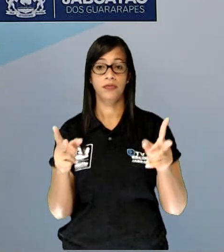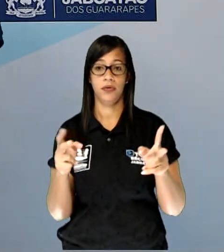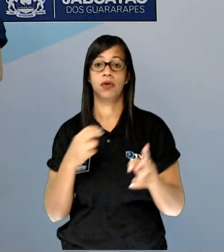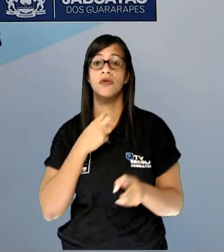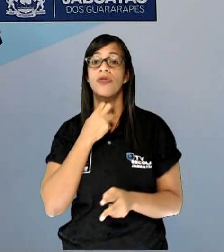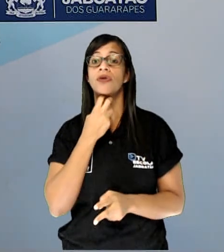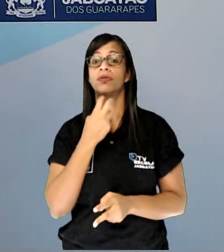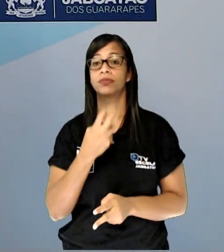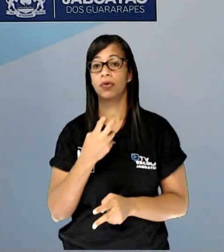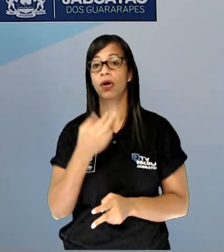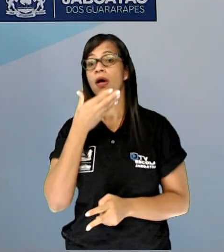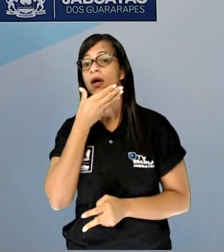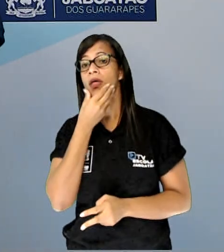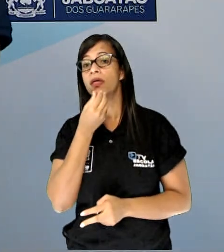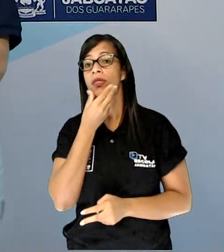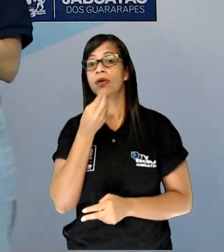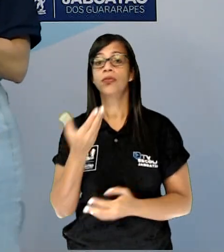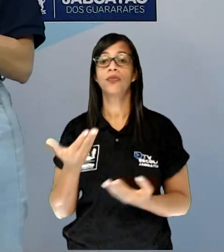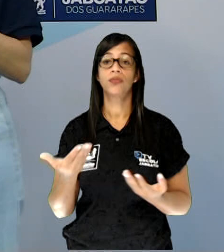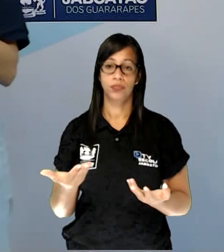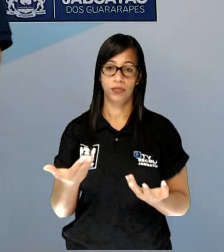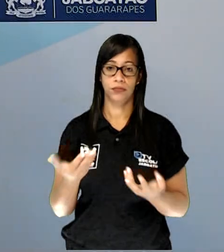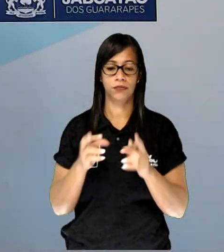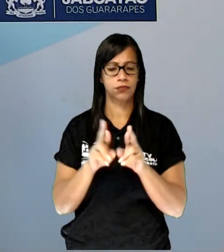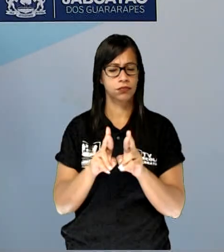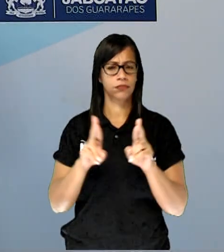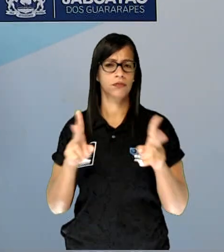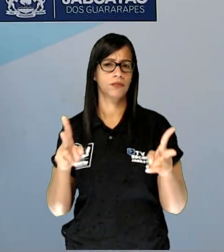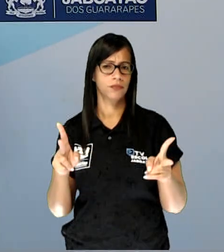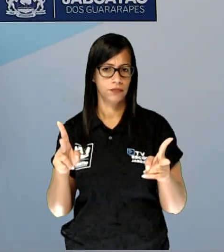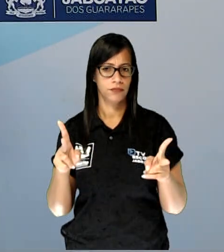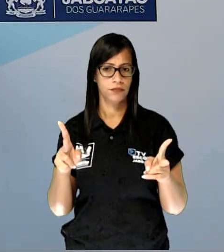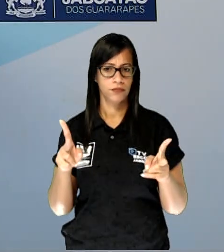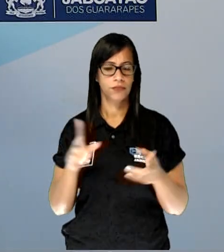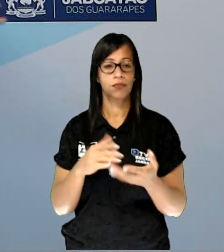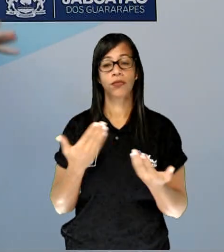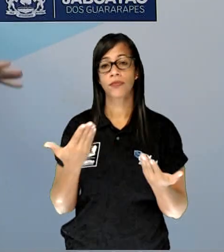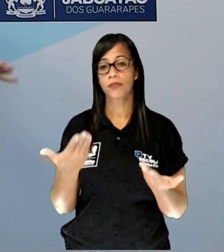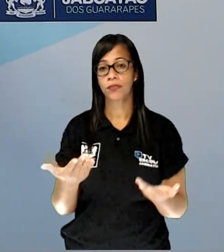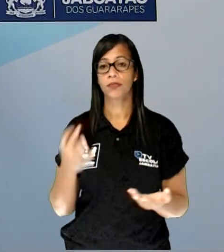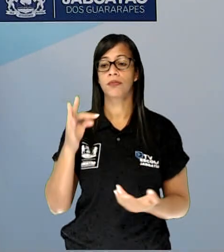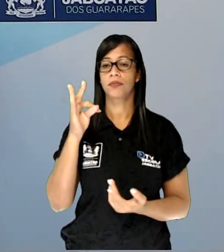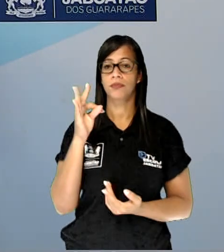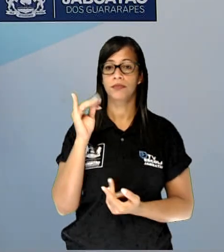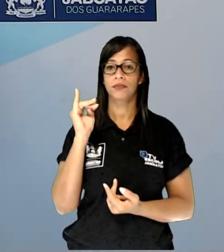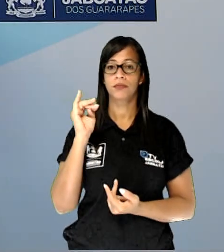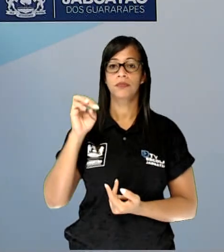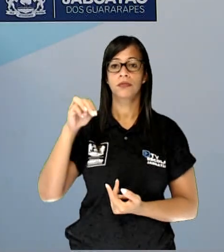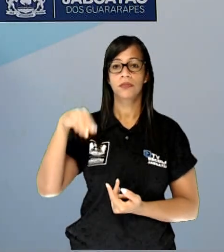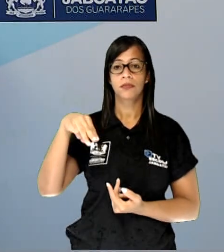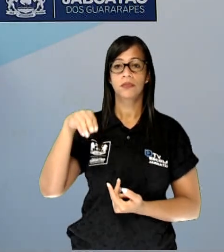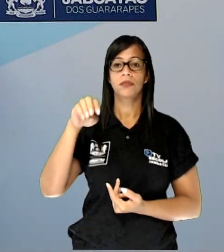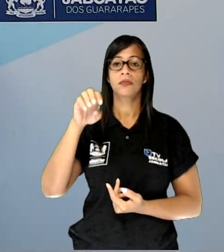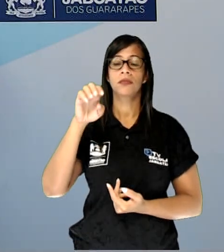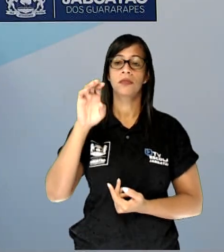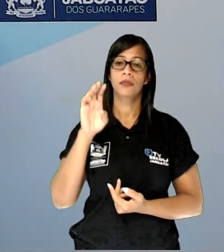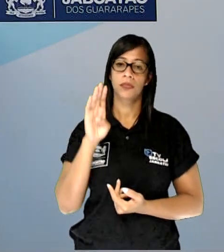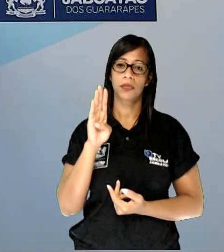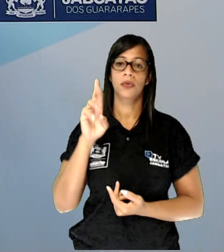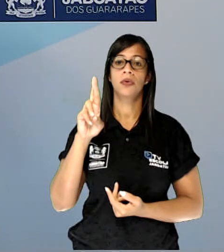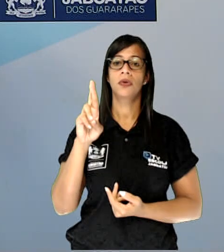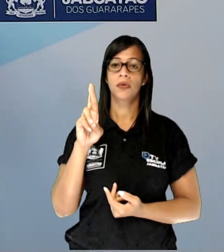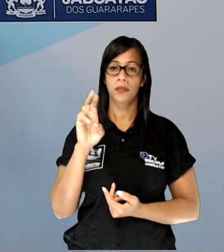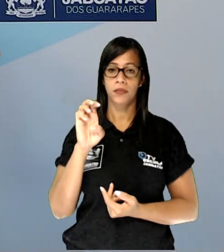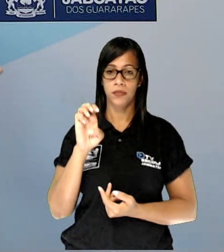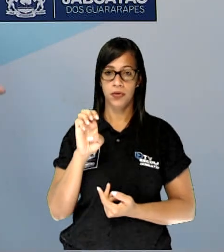o timbre, ele diferencia, tá, gente? Um som de outro. O som da voz de uma mulher,